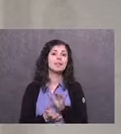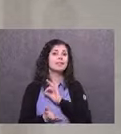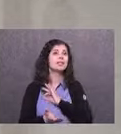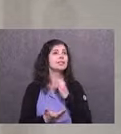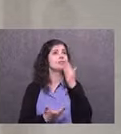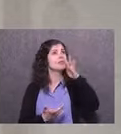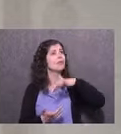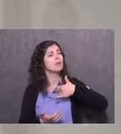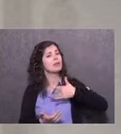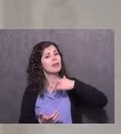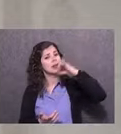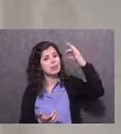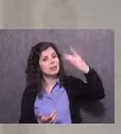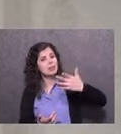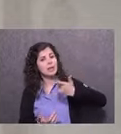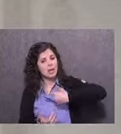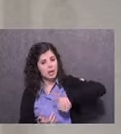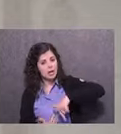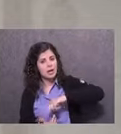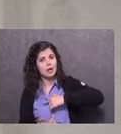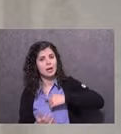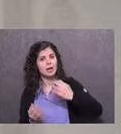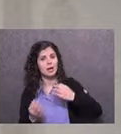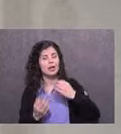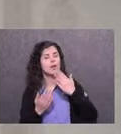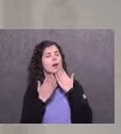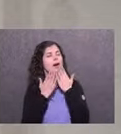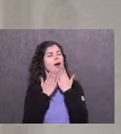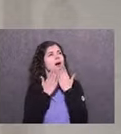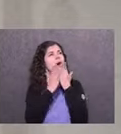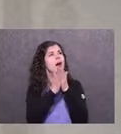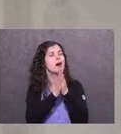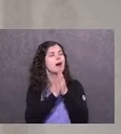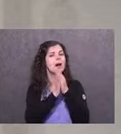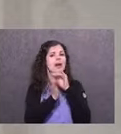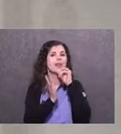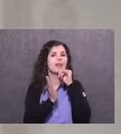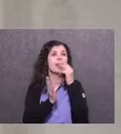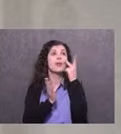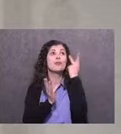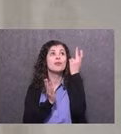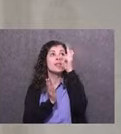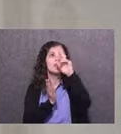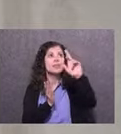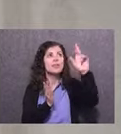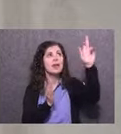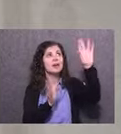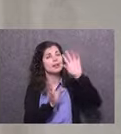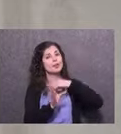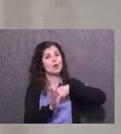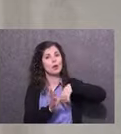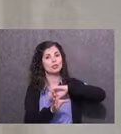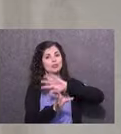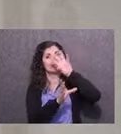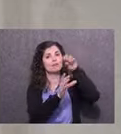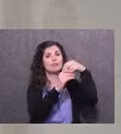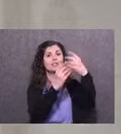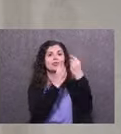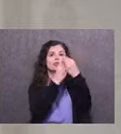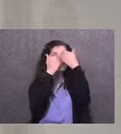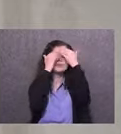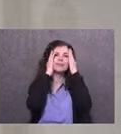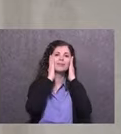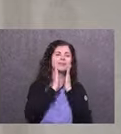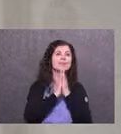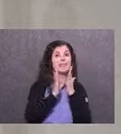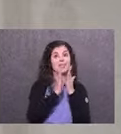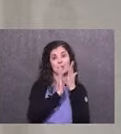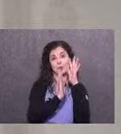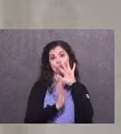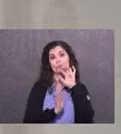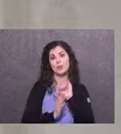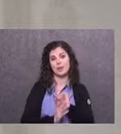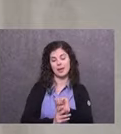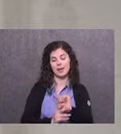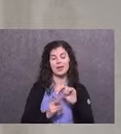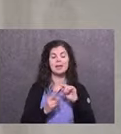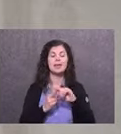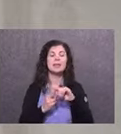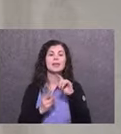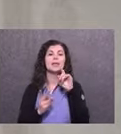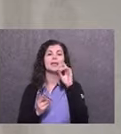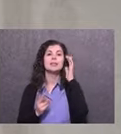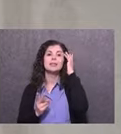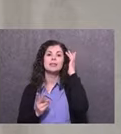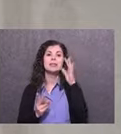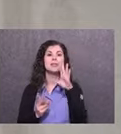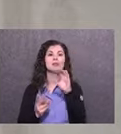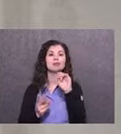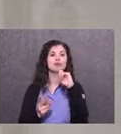Senhor, e dai-nos a graça de participar na vida eterna com a Virgem Maria, Mãe de Deus, São José, seu